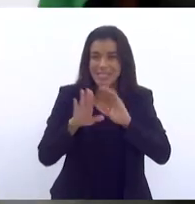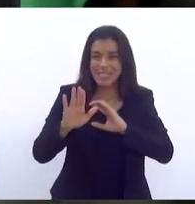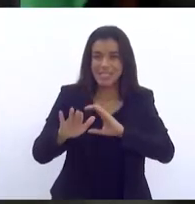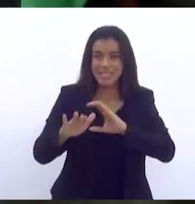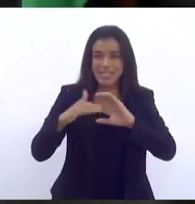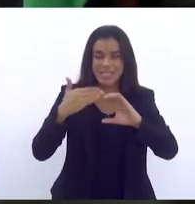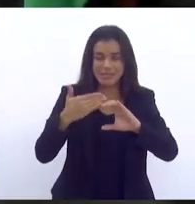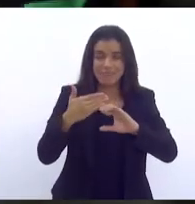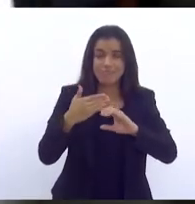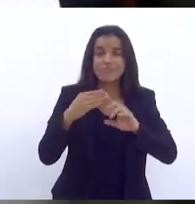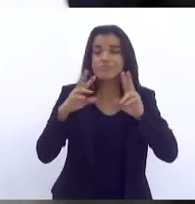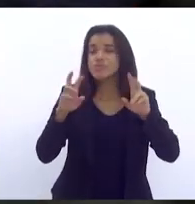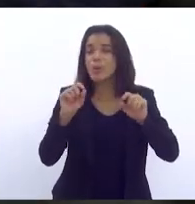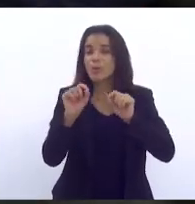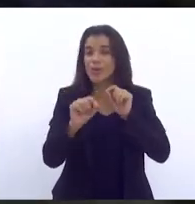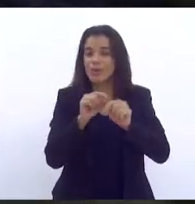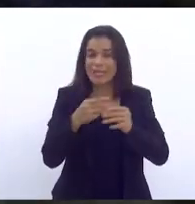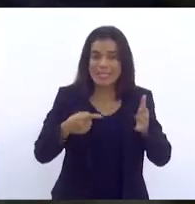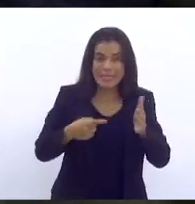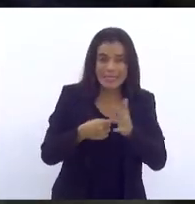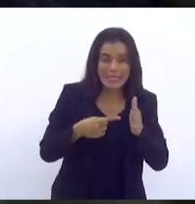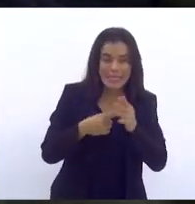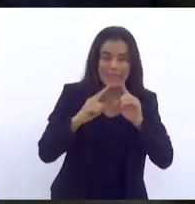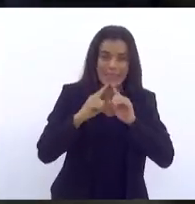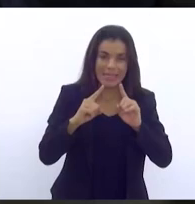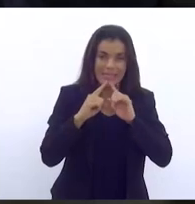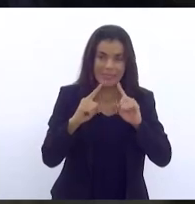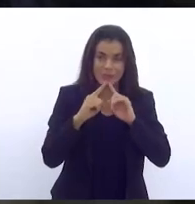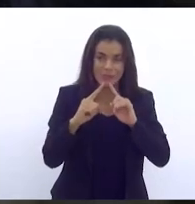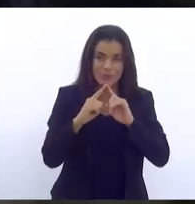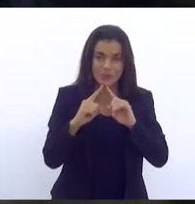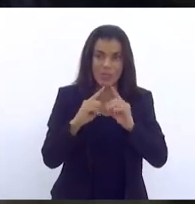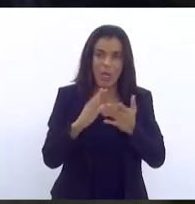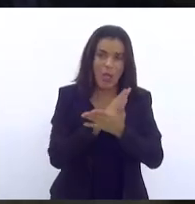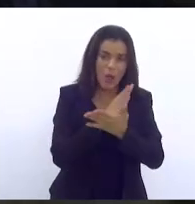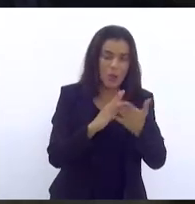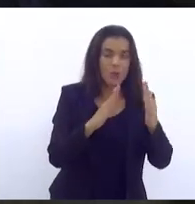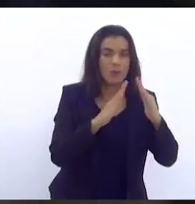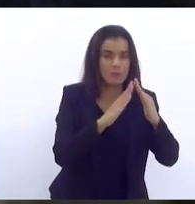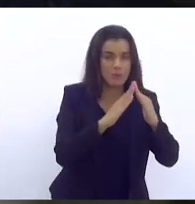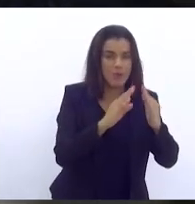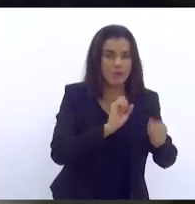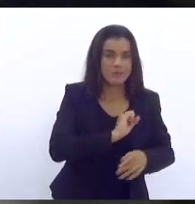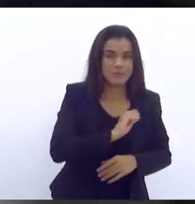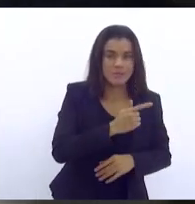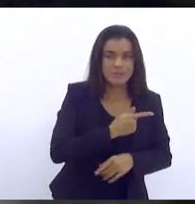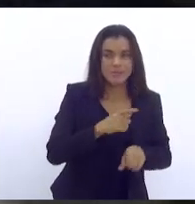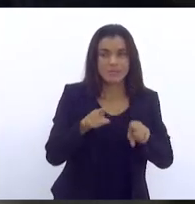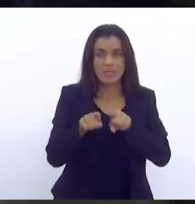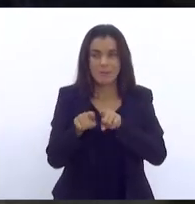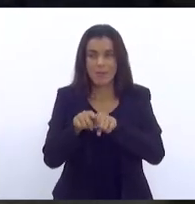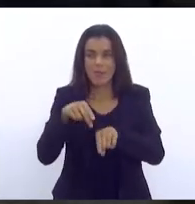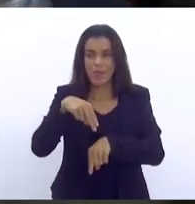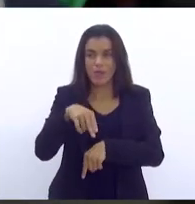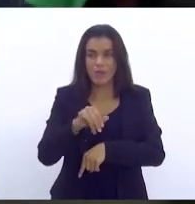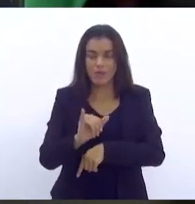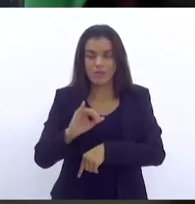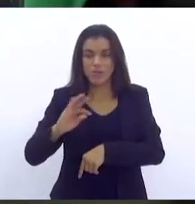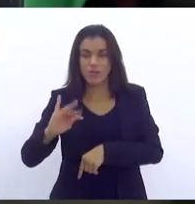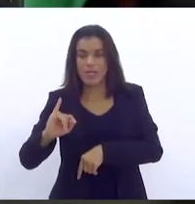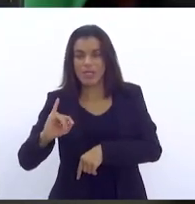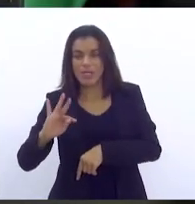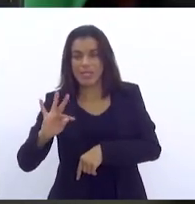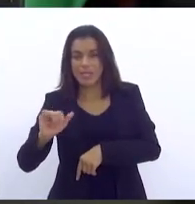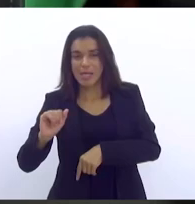gabinete de denúncias né boa parte maor parte de São Gonçalo mas não só de São galo de Tabaí de Nova Iguaçu e de